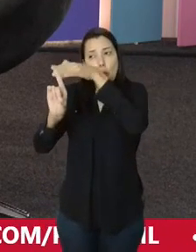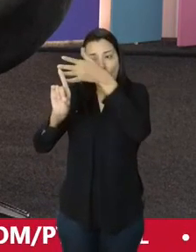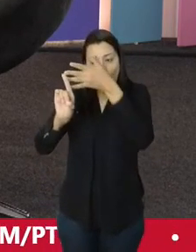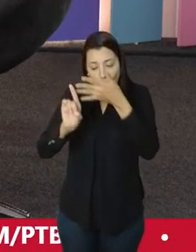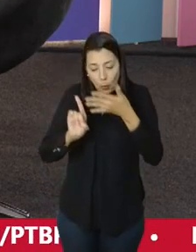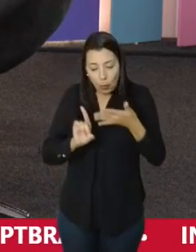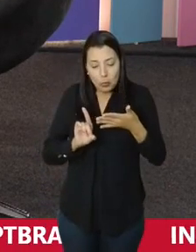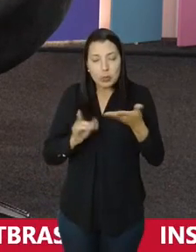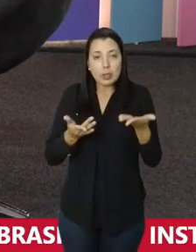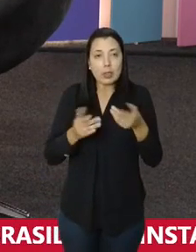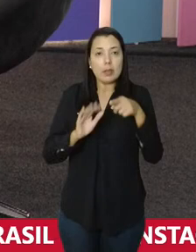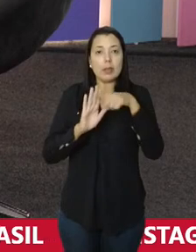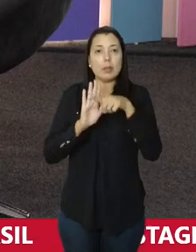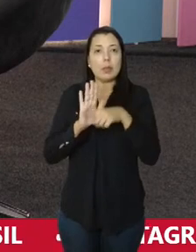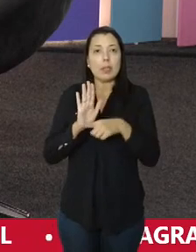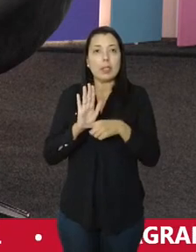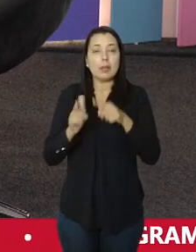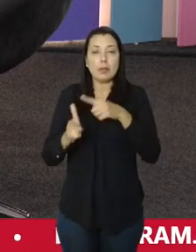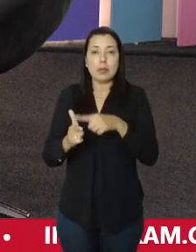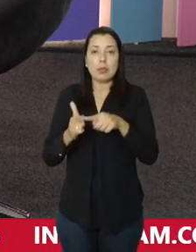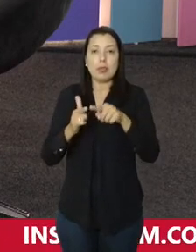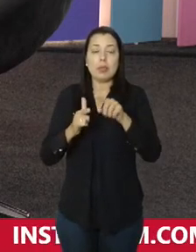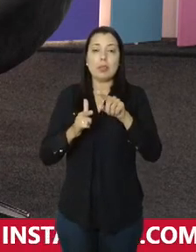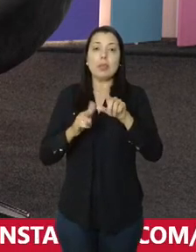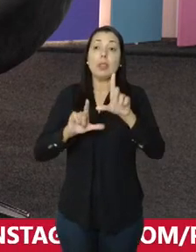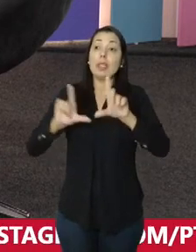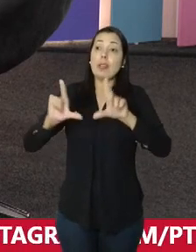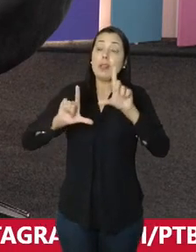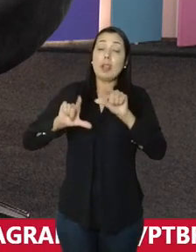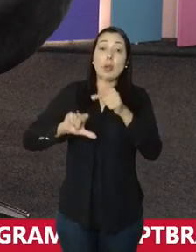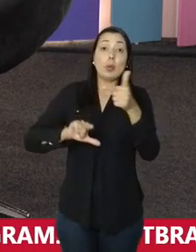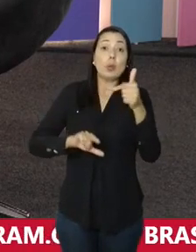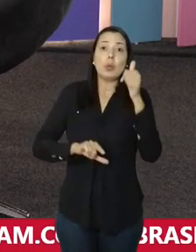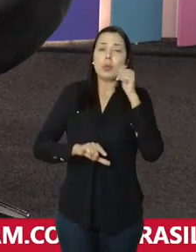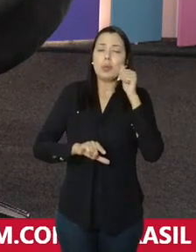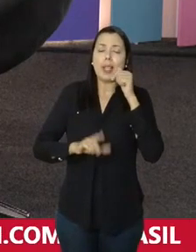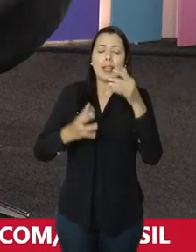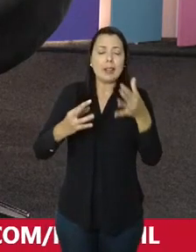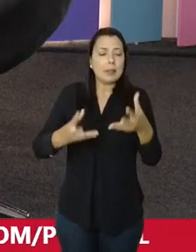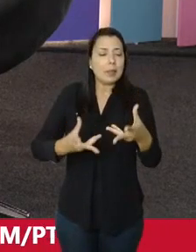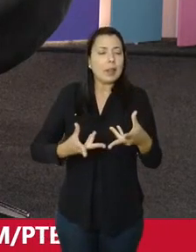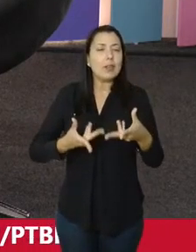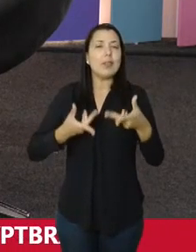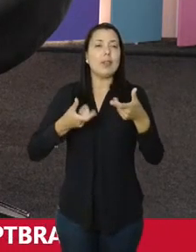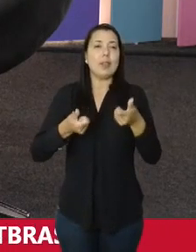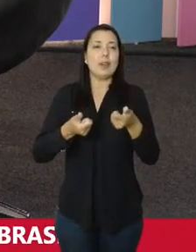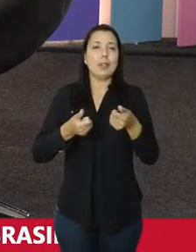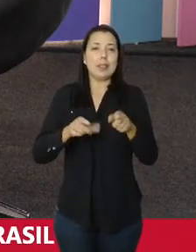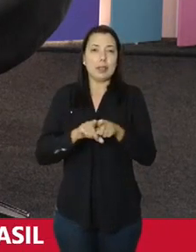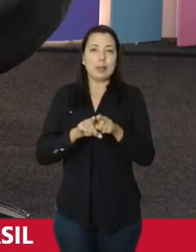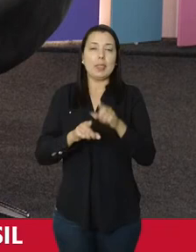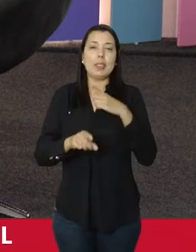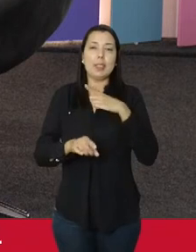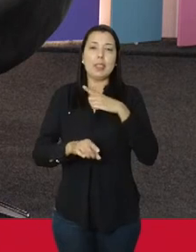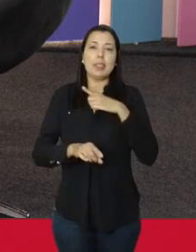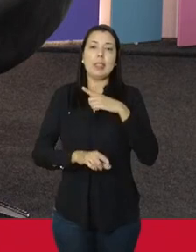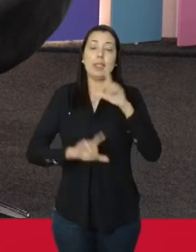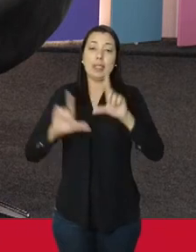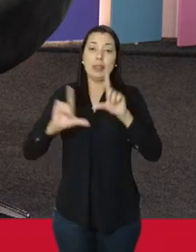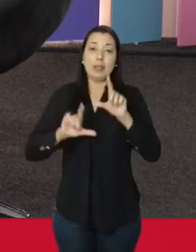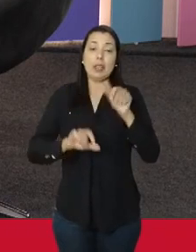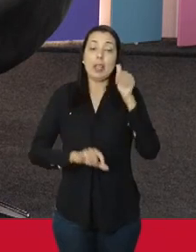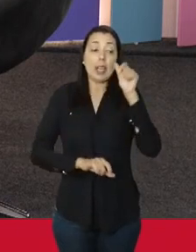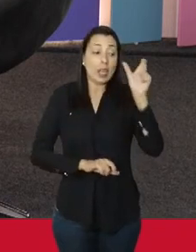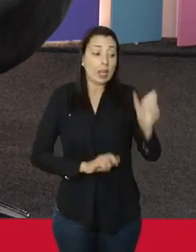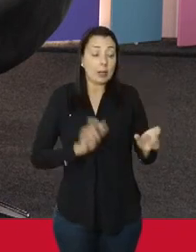mim estar aqui num programa, dividindo uma tela com duas mulheres tão potentes e tão inspiradoras. TV Elas por Elas foi feito